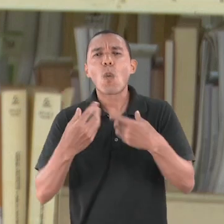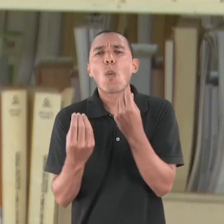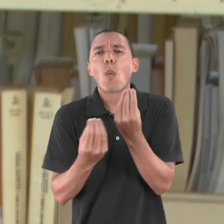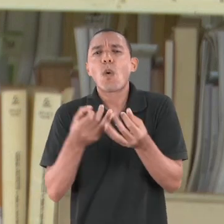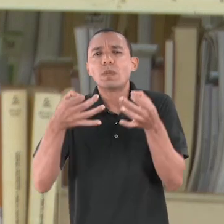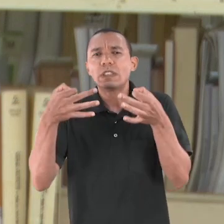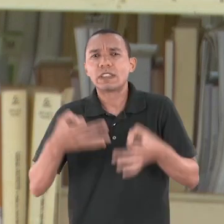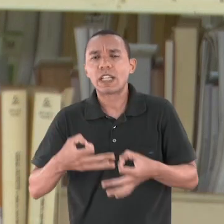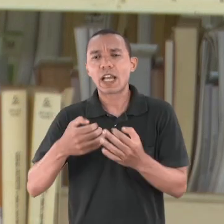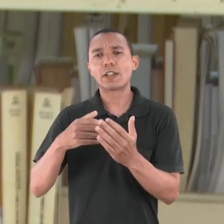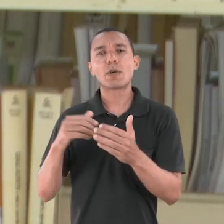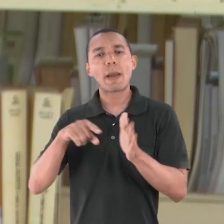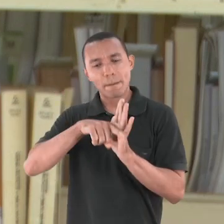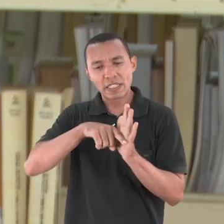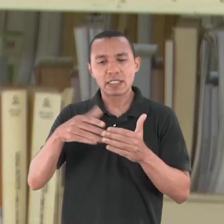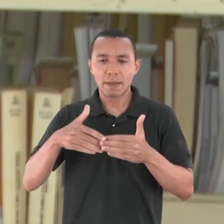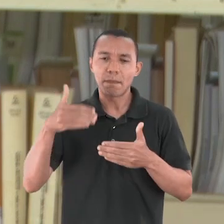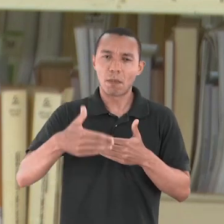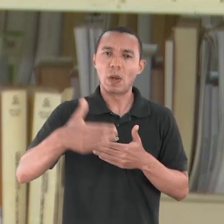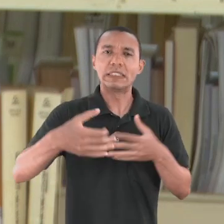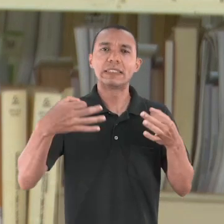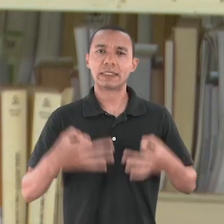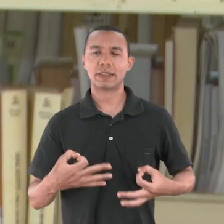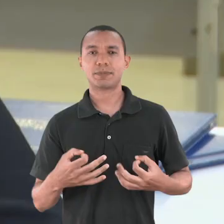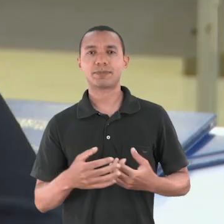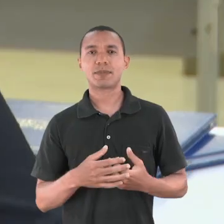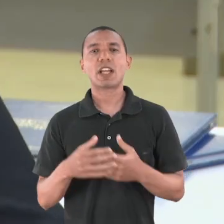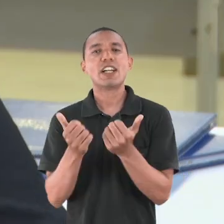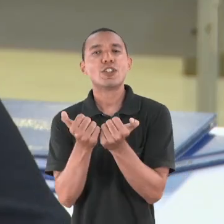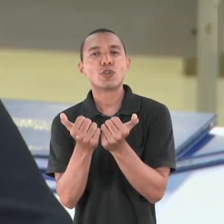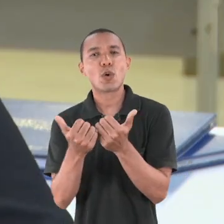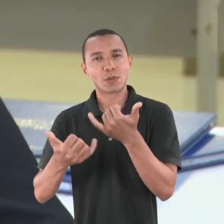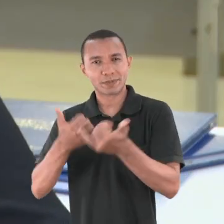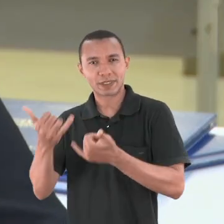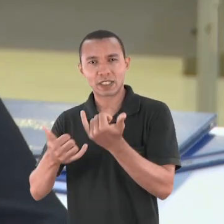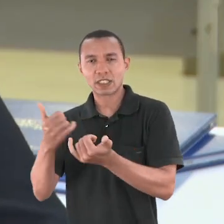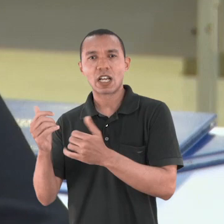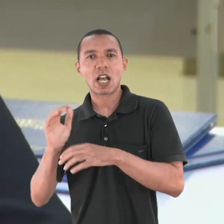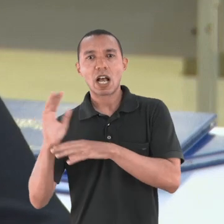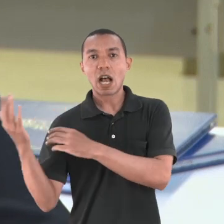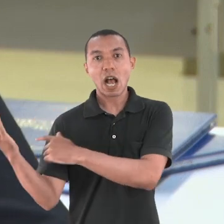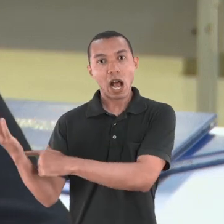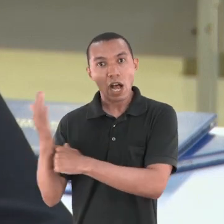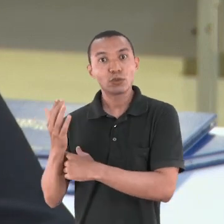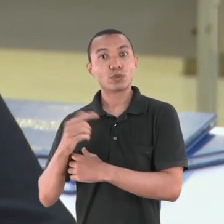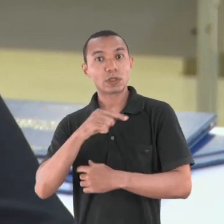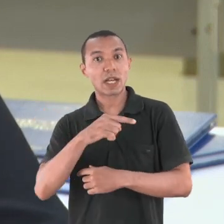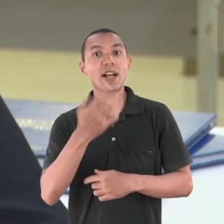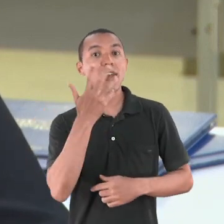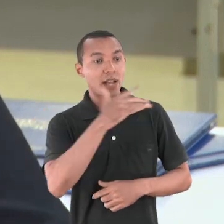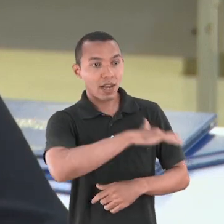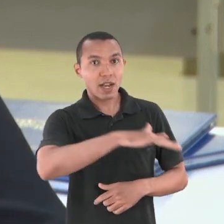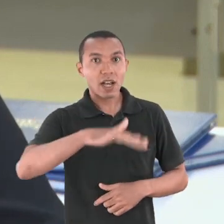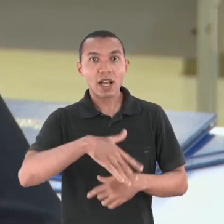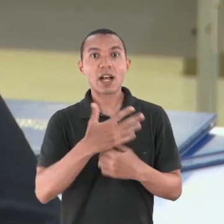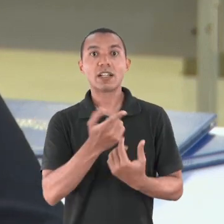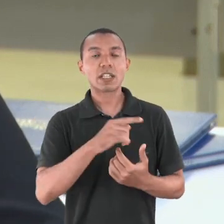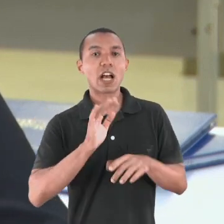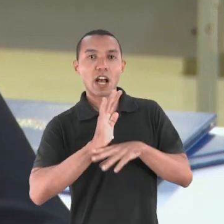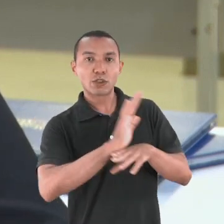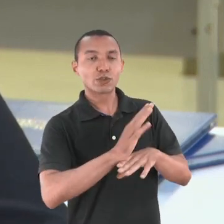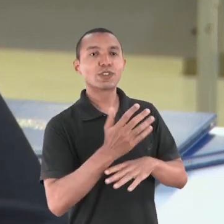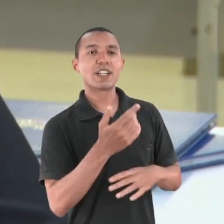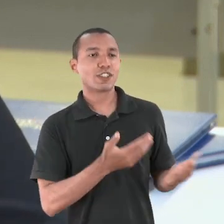eles têm que saber como é que funciona esse processo de pesquisa. As contribuições desse jogo para o processo de ensino-apredisagem